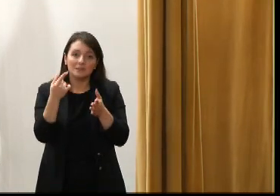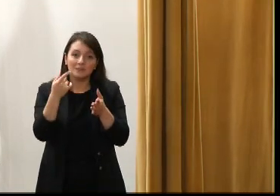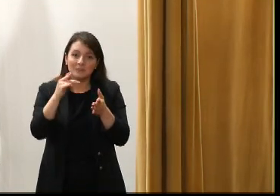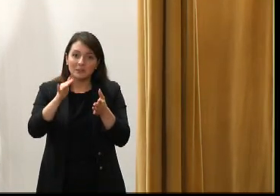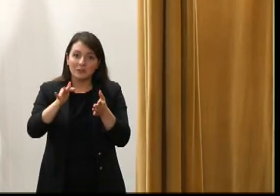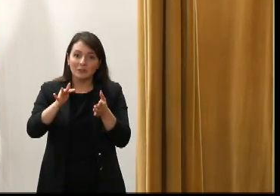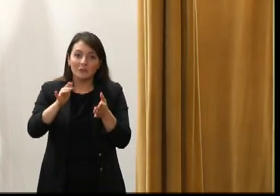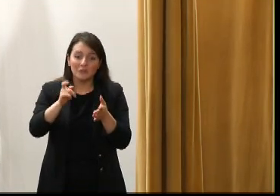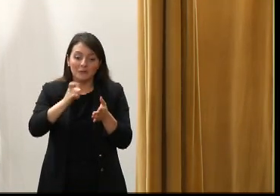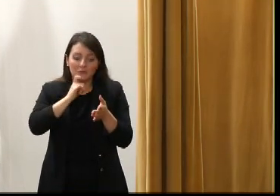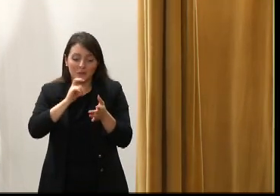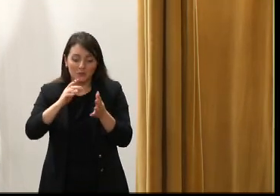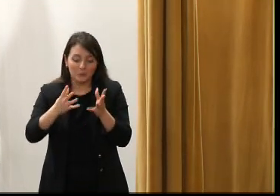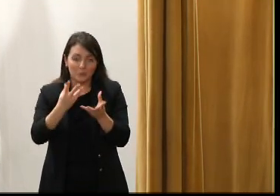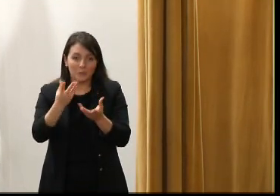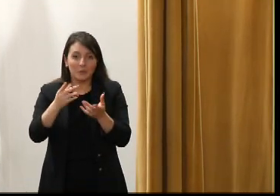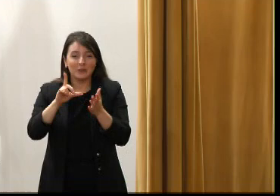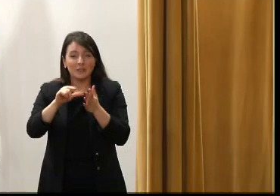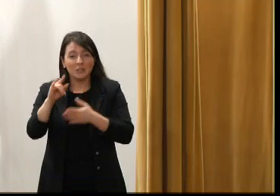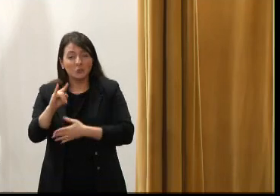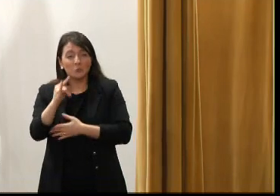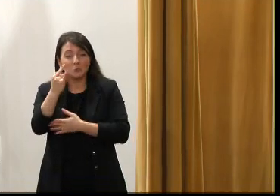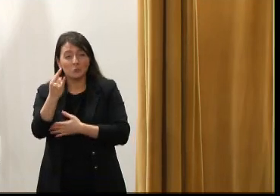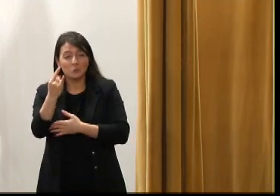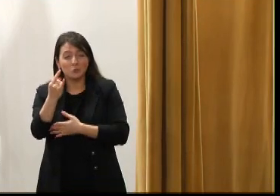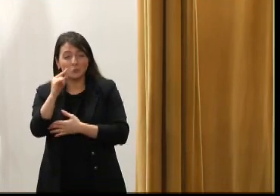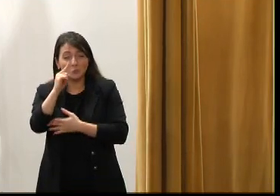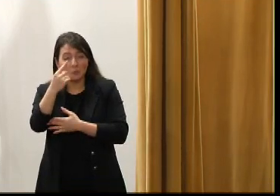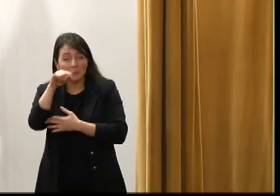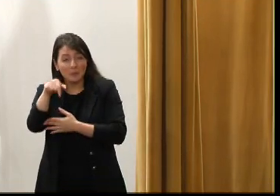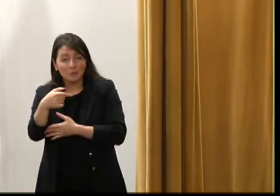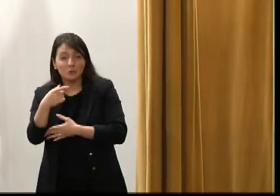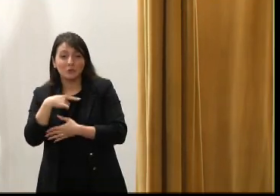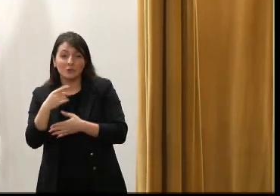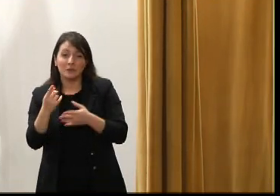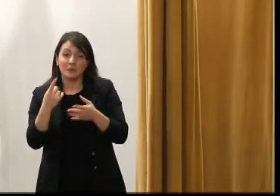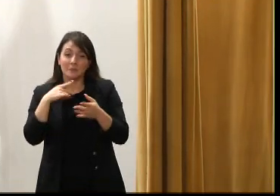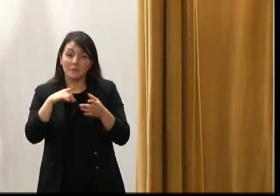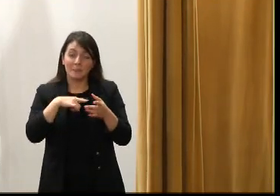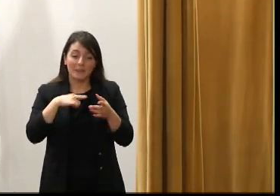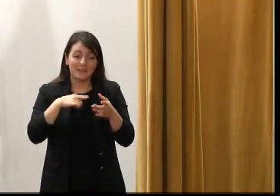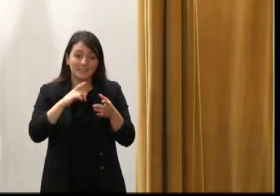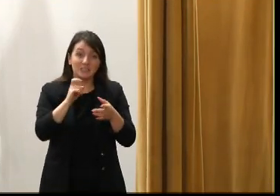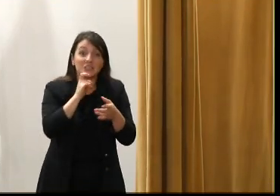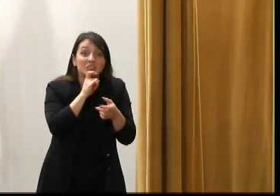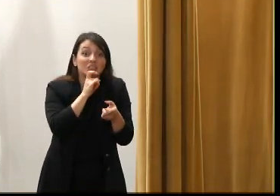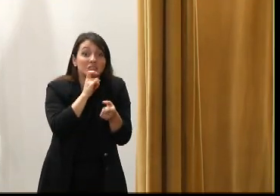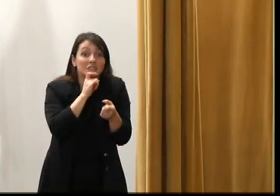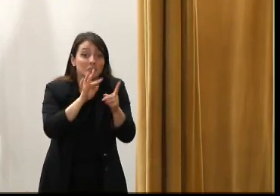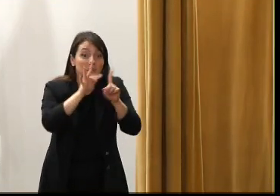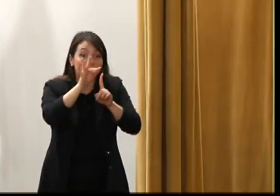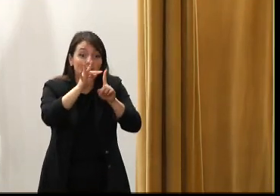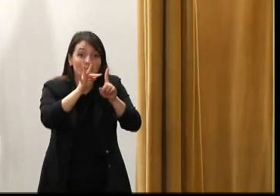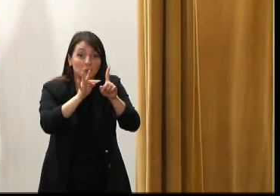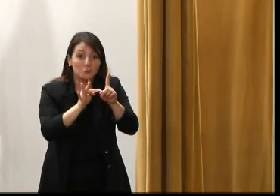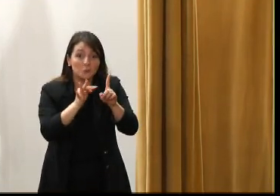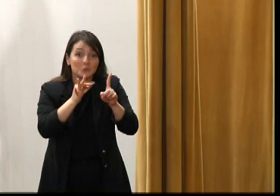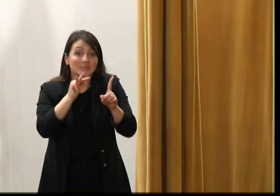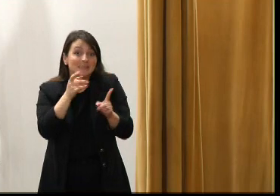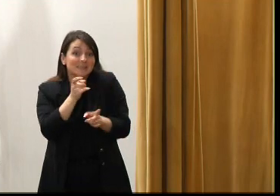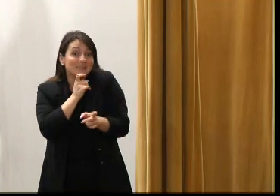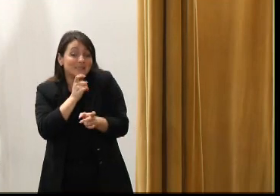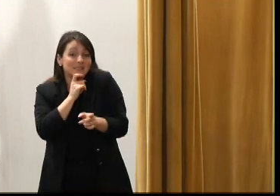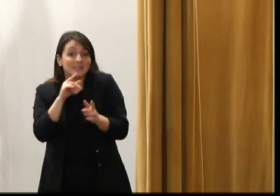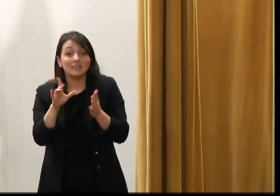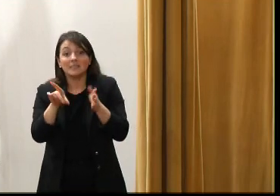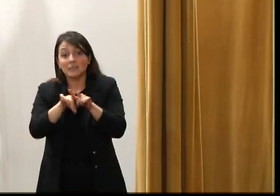no último milhão de anos nós tínhamos eventos intercalados de glaciação, com temperaturas frias, e períodos interglaciais